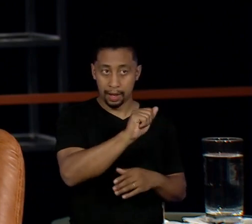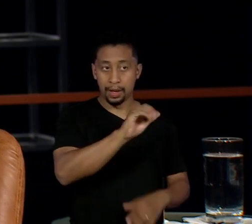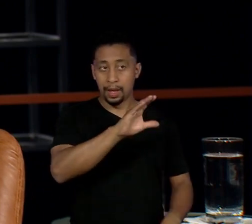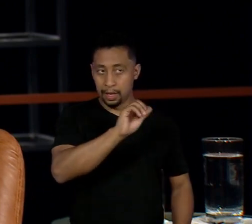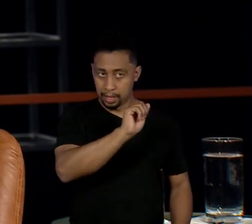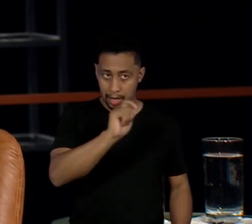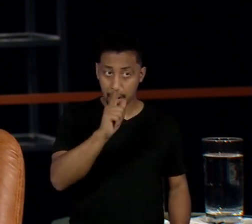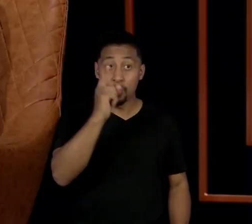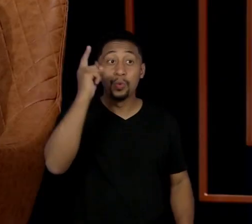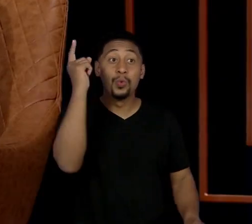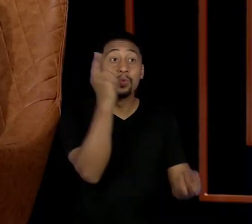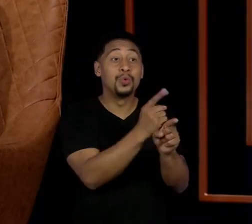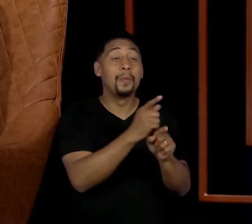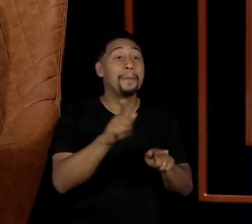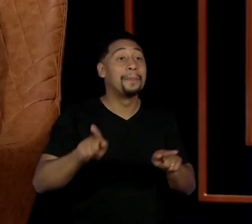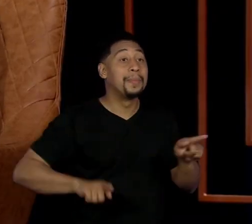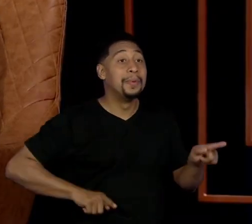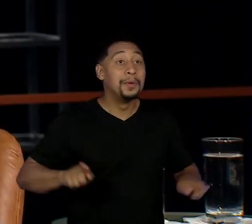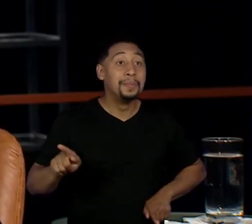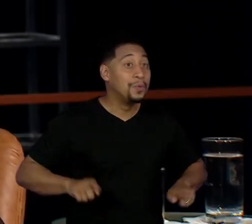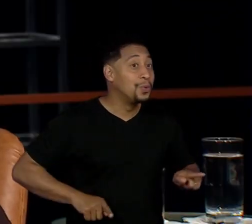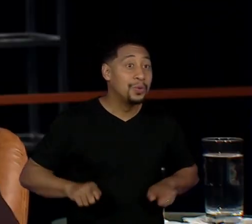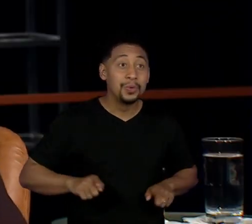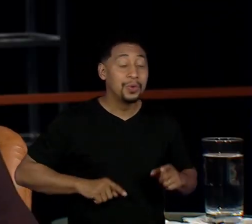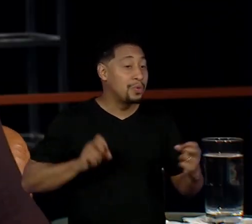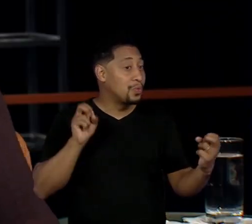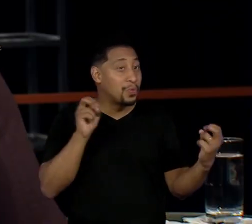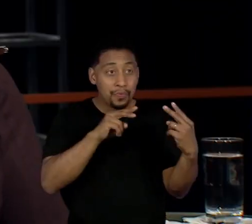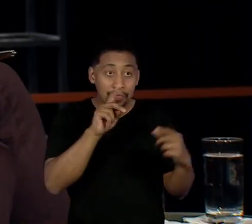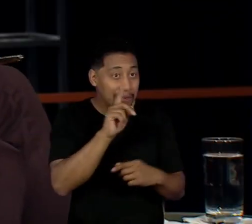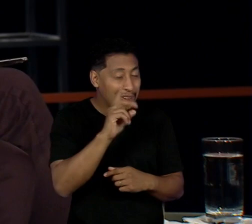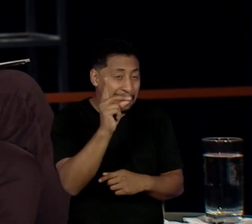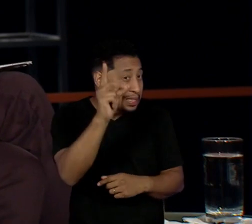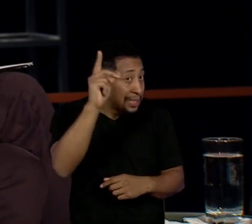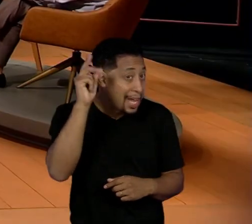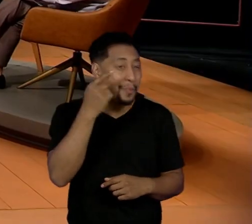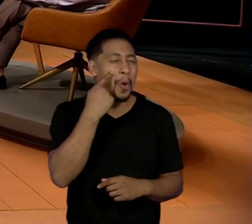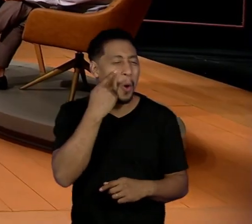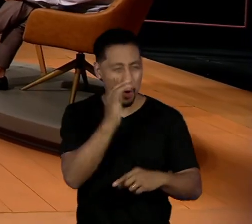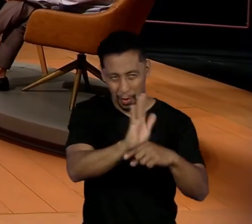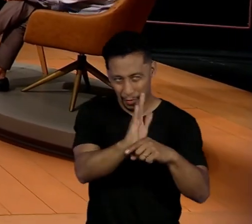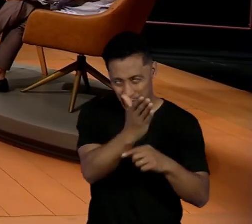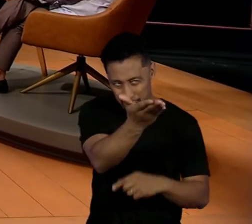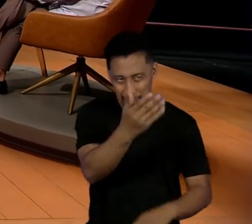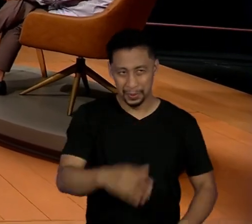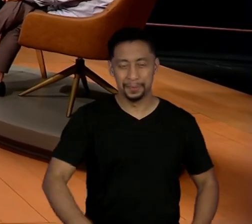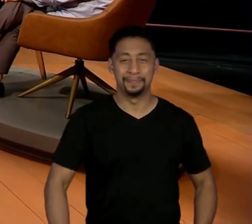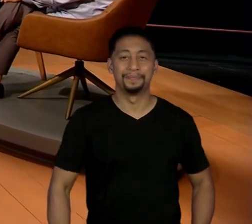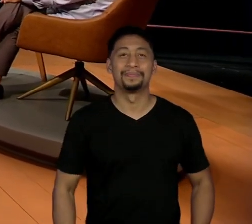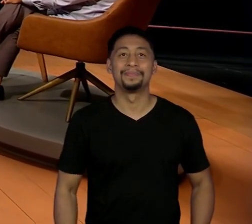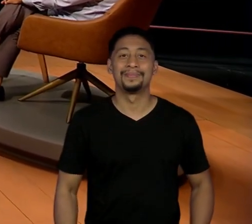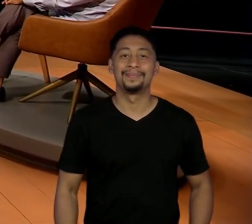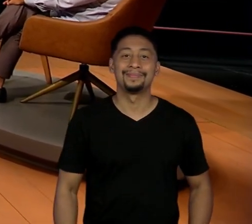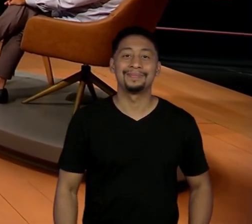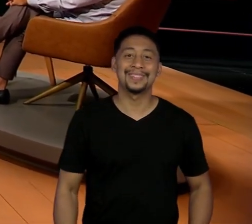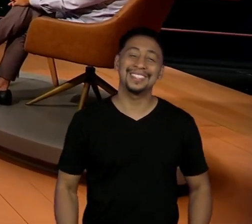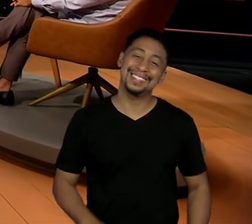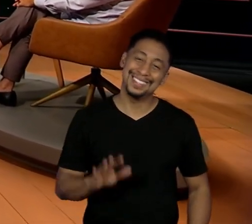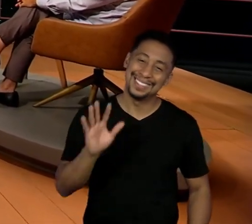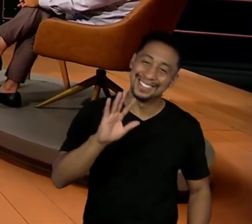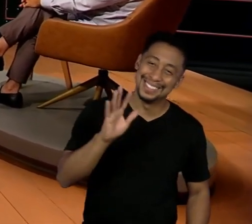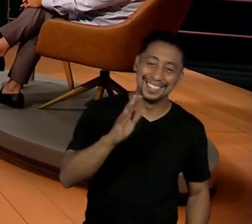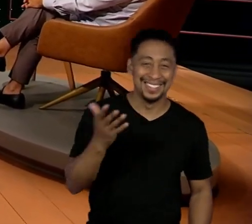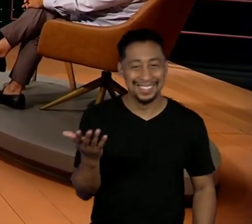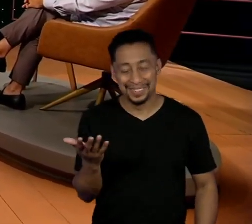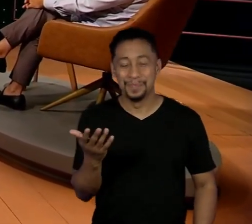não via já há algum tempo e tal. Mas olha só quem conta essa história, hein? Falar do Otávio para mim é muito